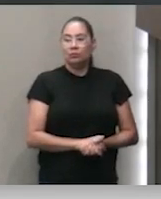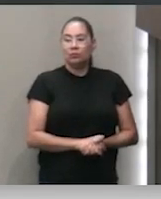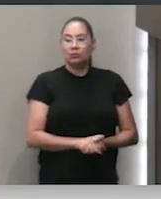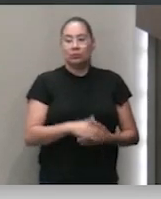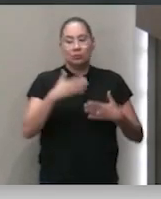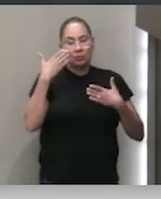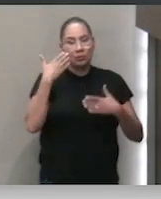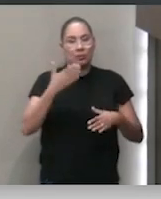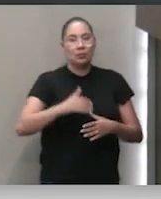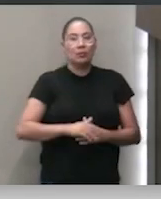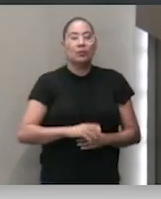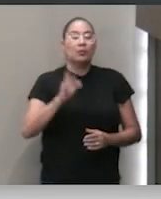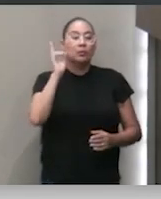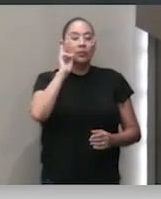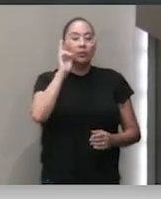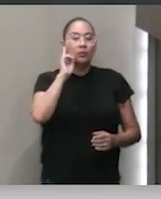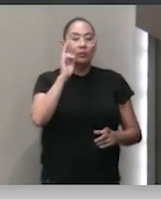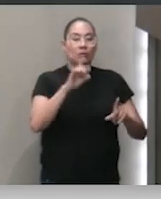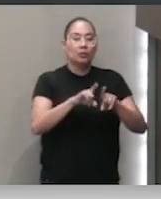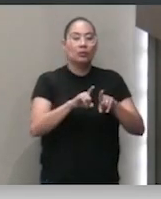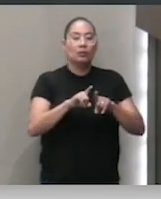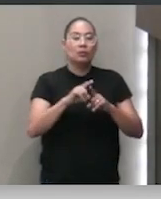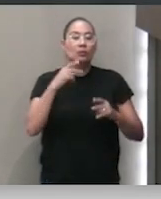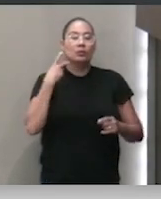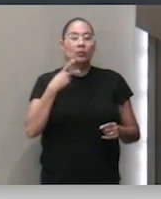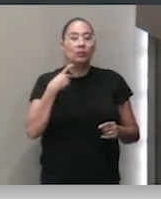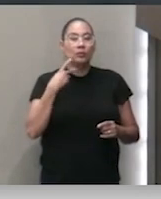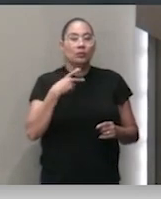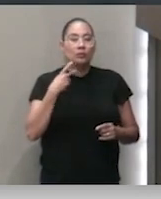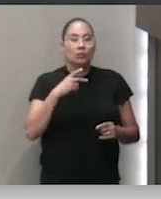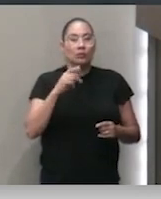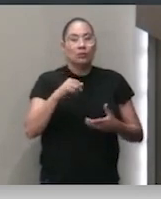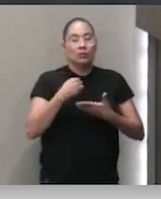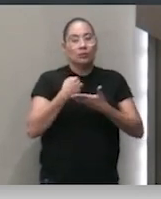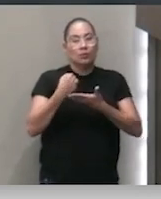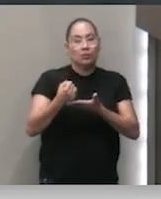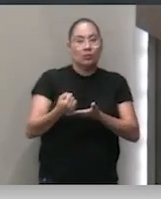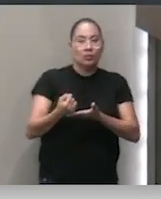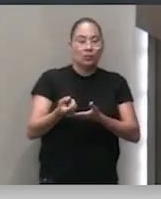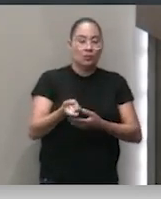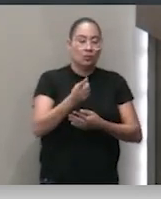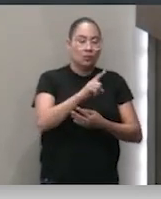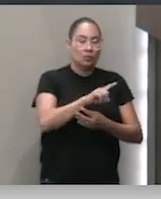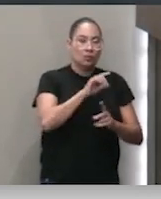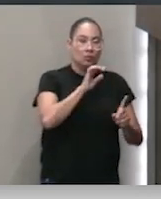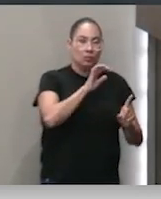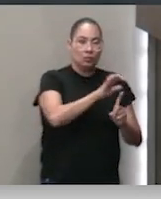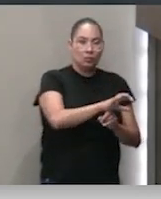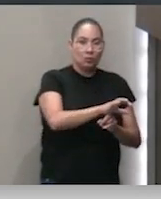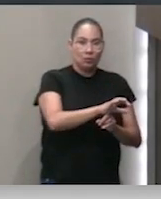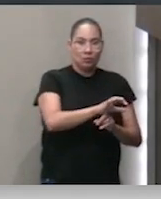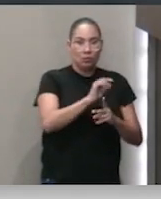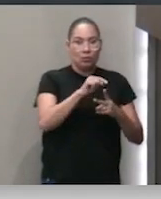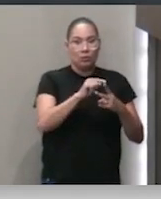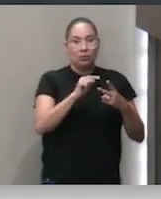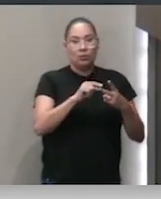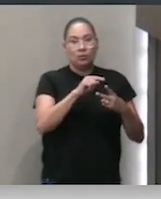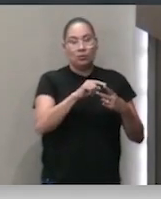Obrigado, vereadora Ada. Lembrando, um vereador é favorável e outro vereador é contrário. São 2 inscritos,